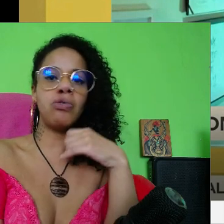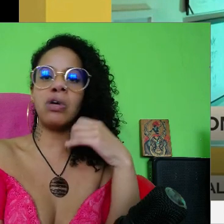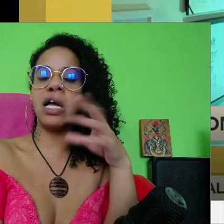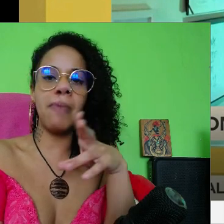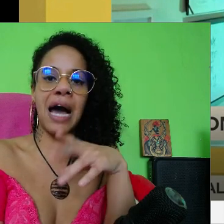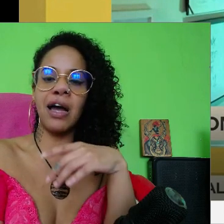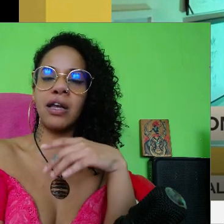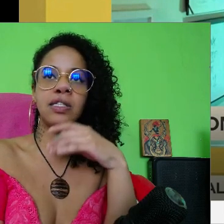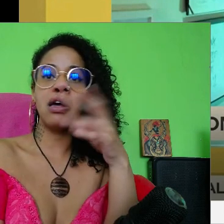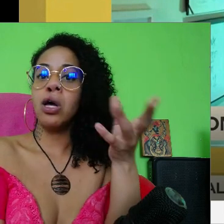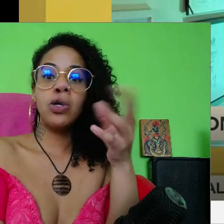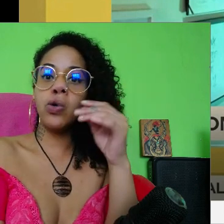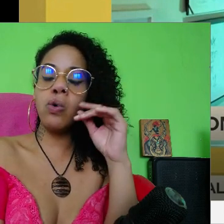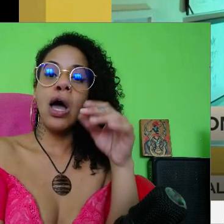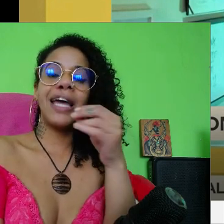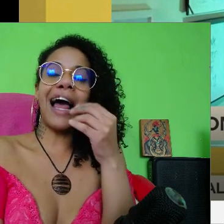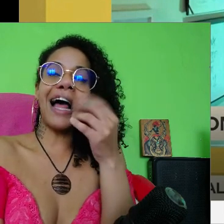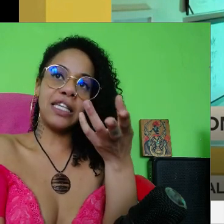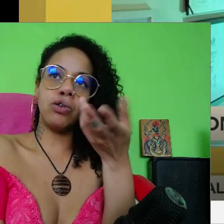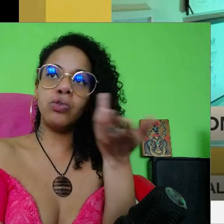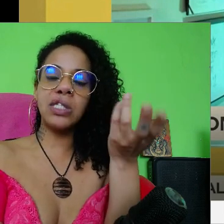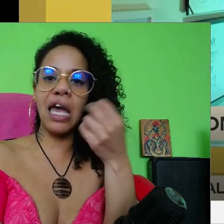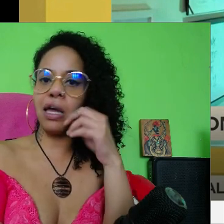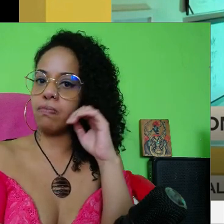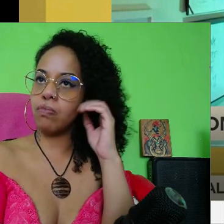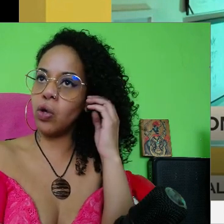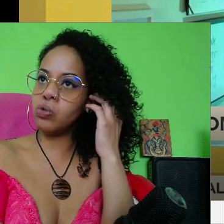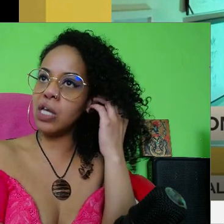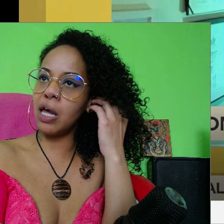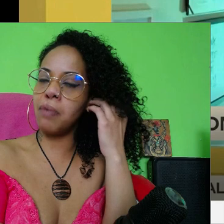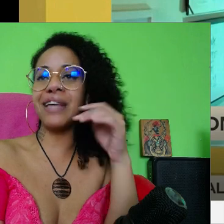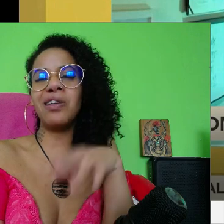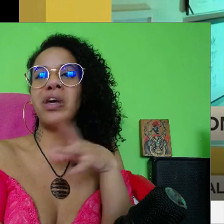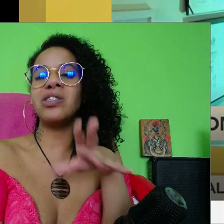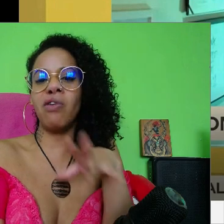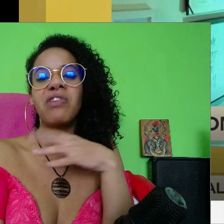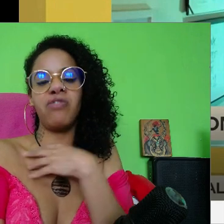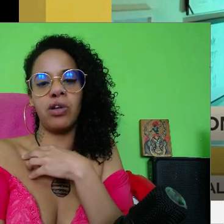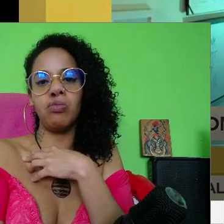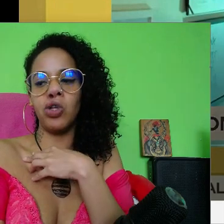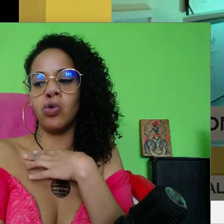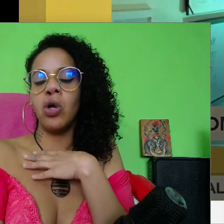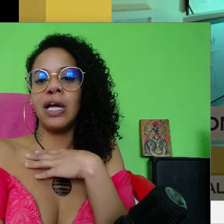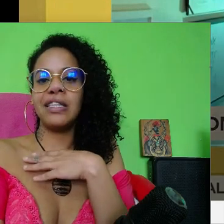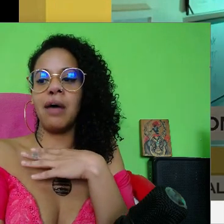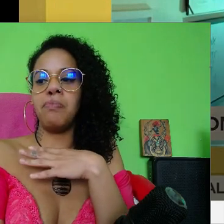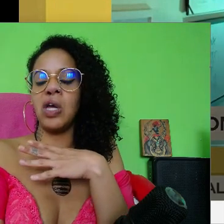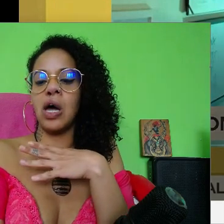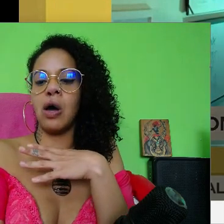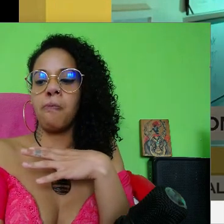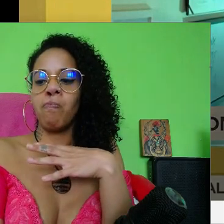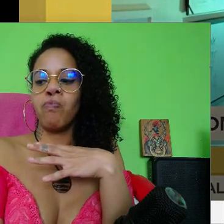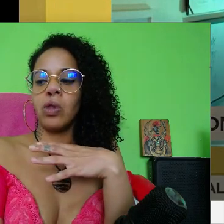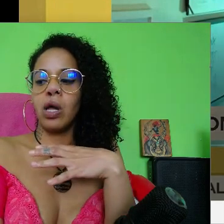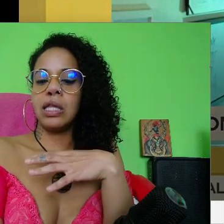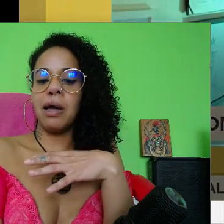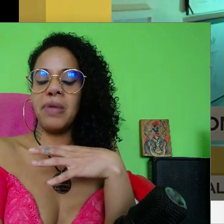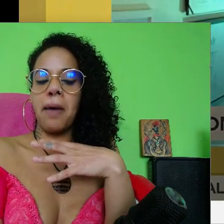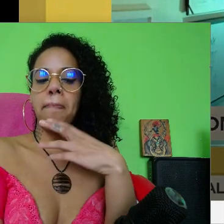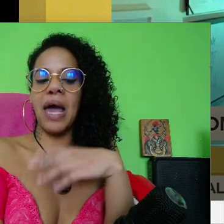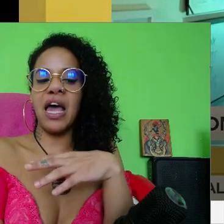li o capital nunca lhe Marques assim eu não sei eu não sei mas também se eu ficar falando muito da minha